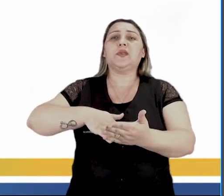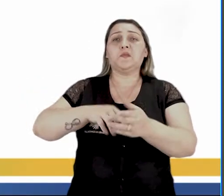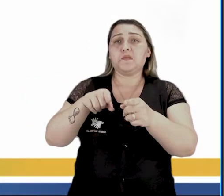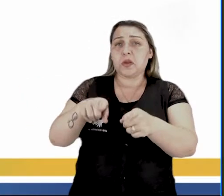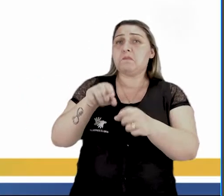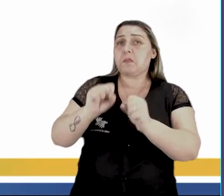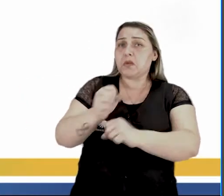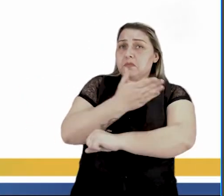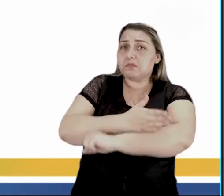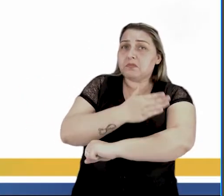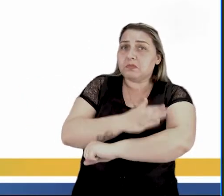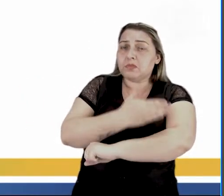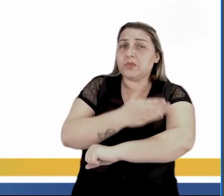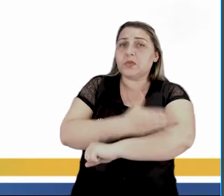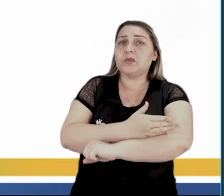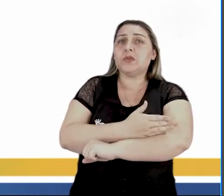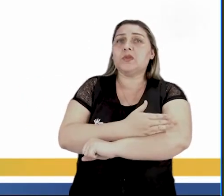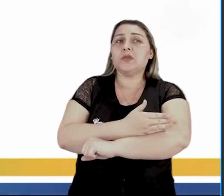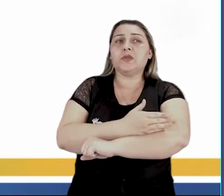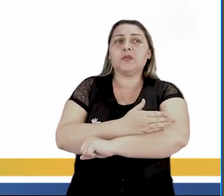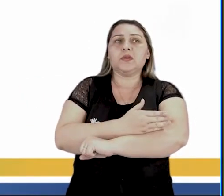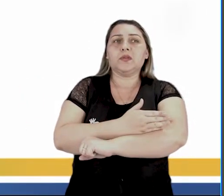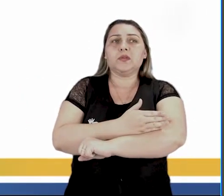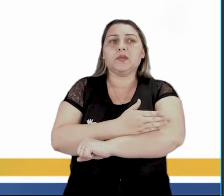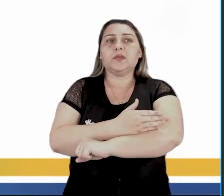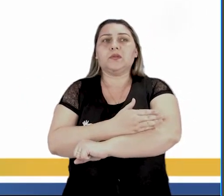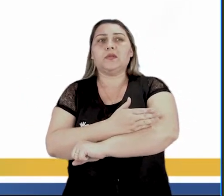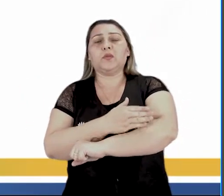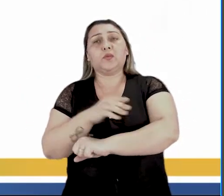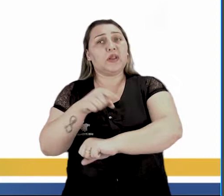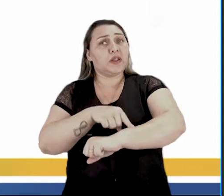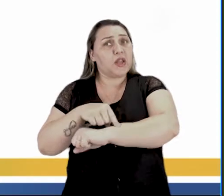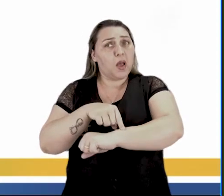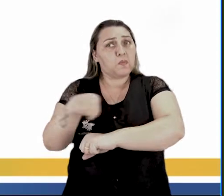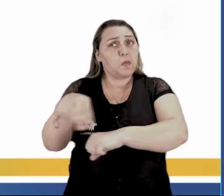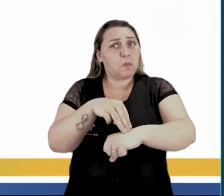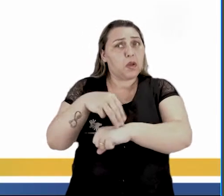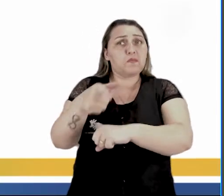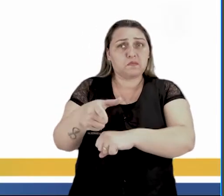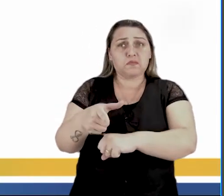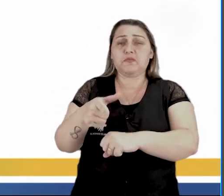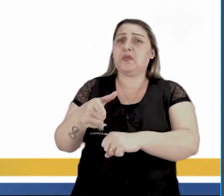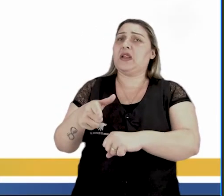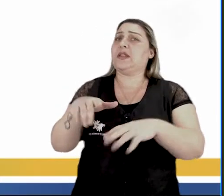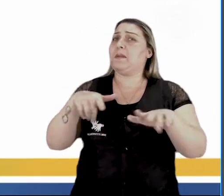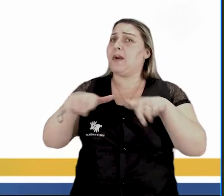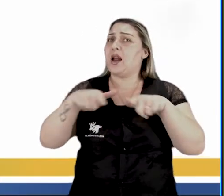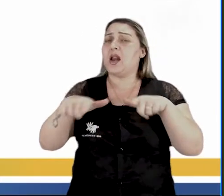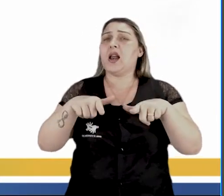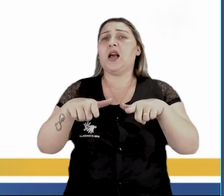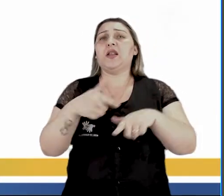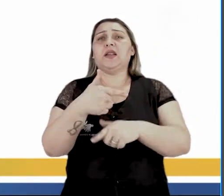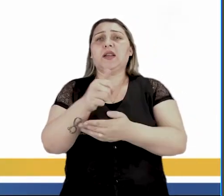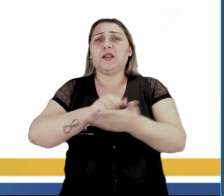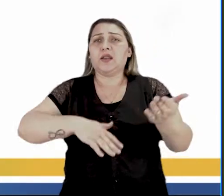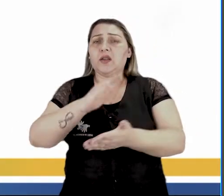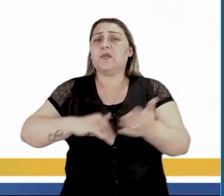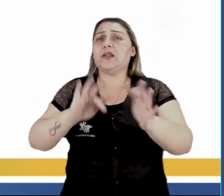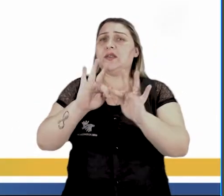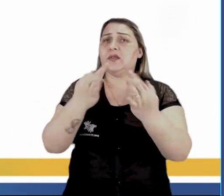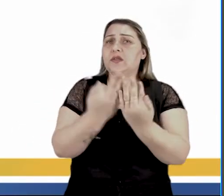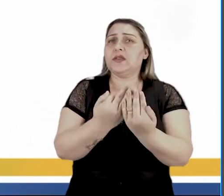pode praticar em seu tempo livre, ou seja, naquele momento em que ele não está trabalhando, em tarefas